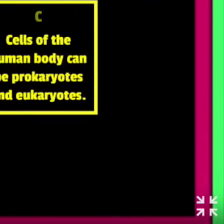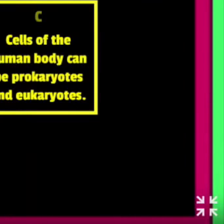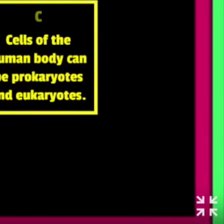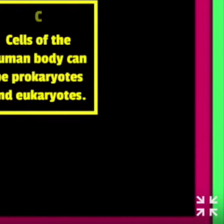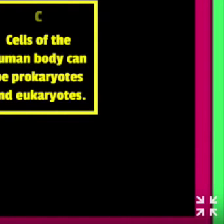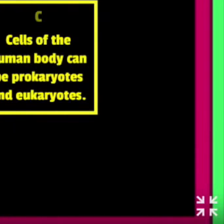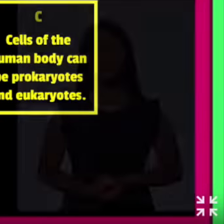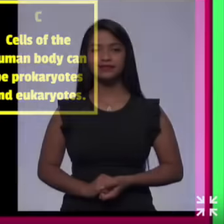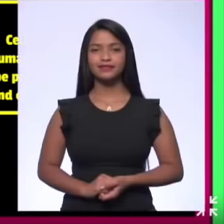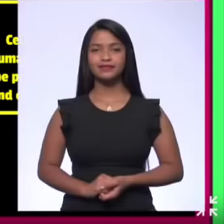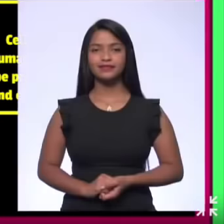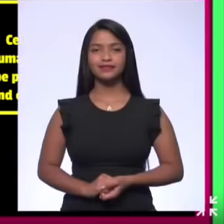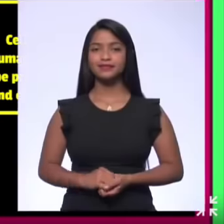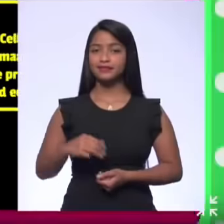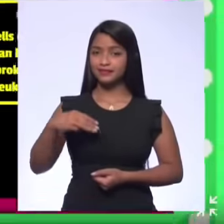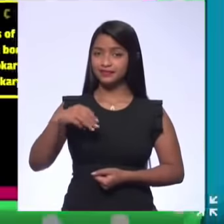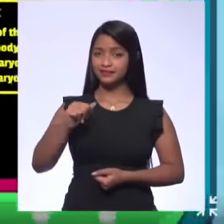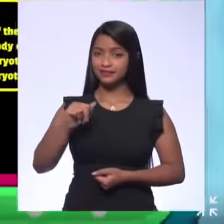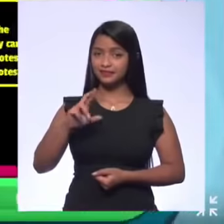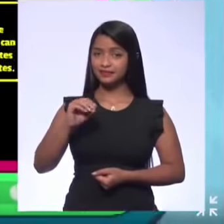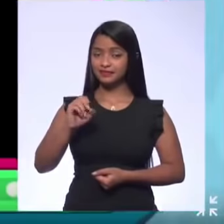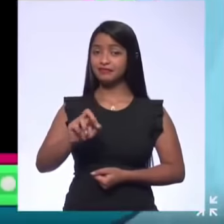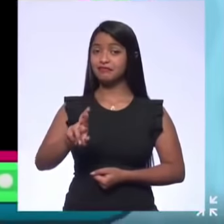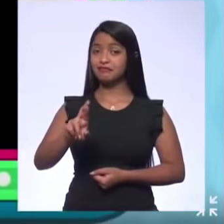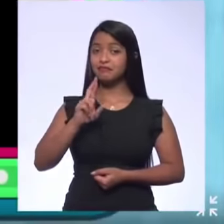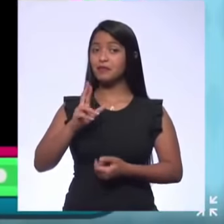Marcos, por a sua resposta?